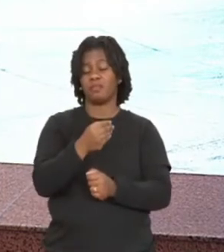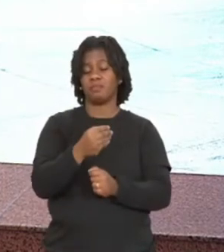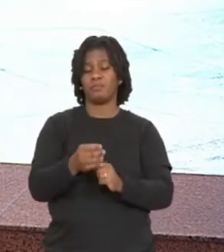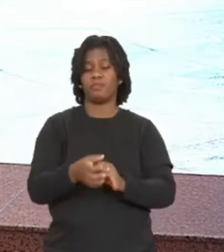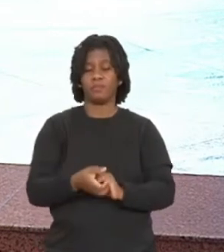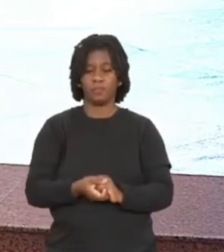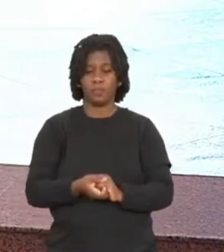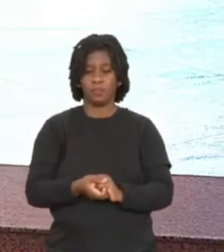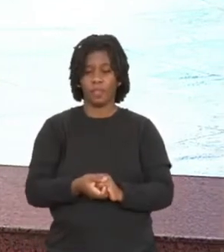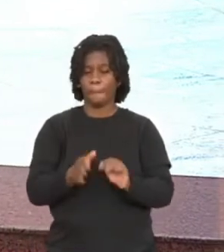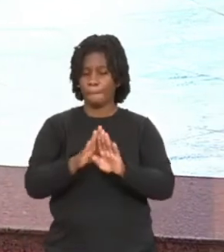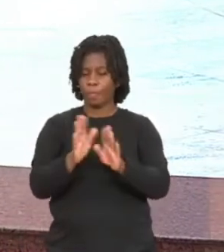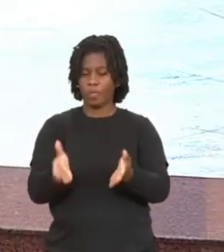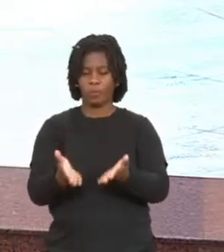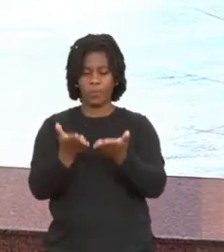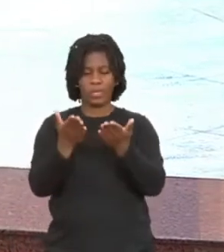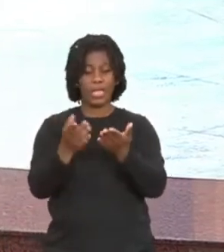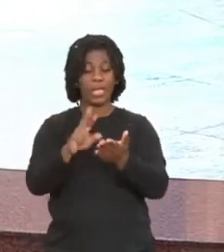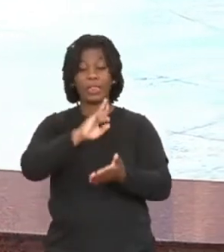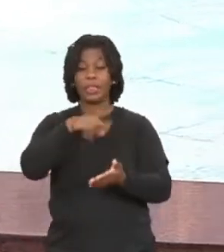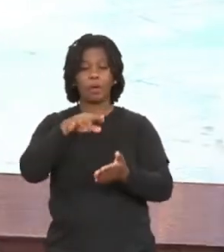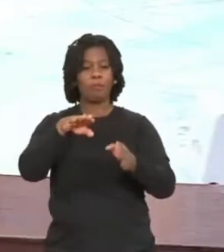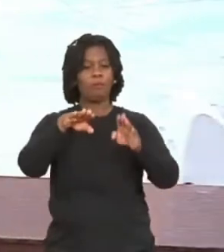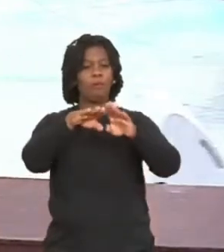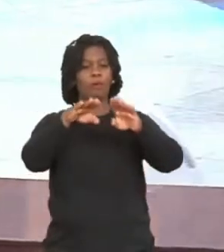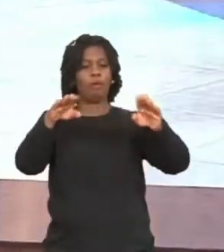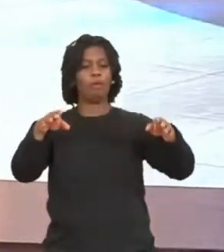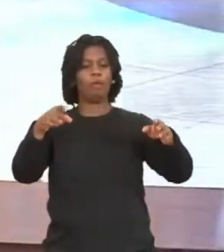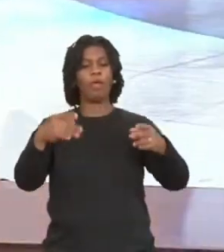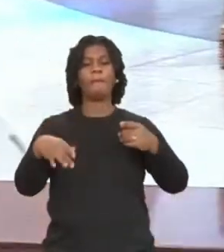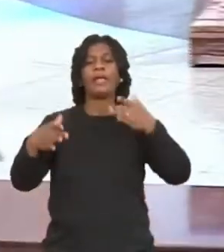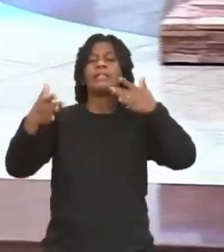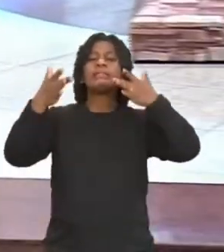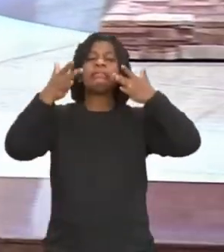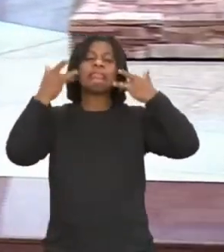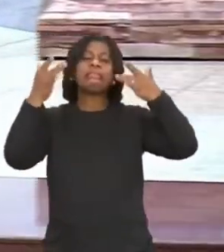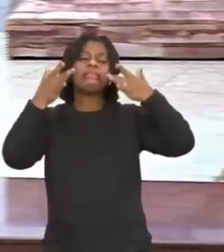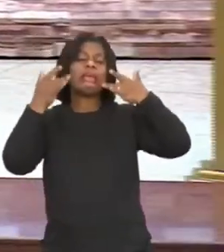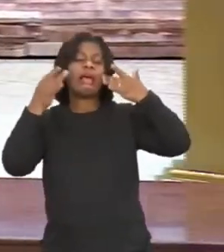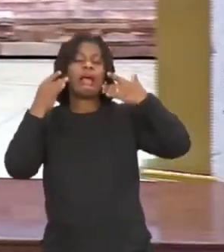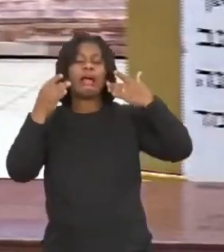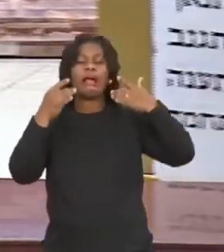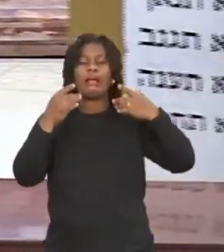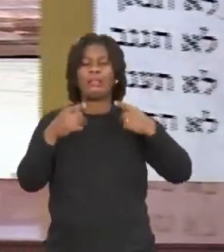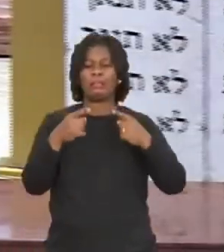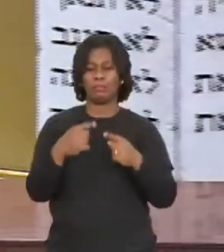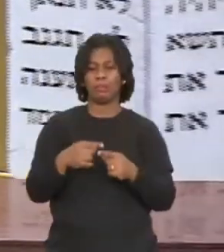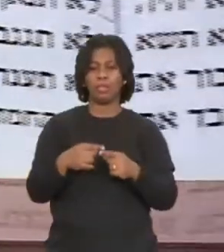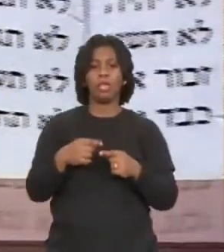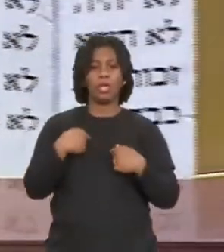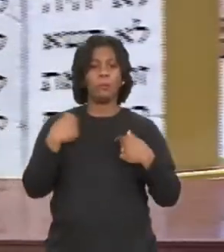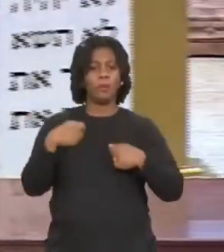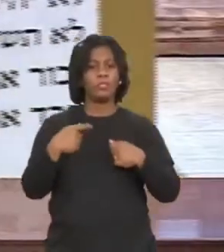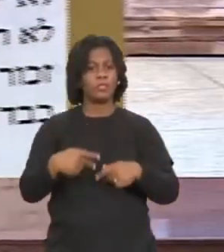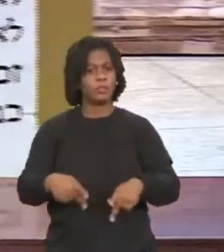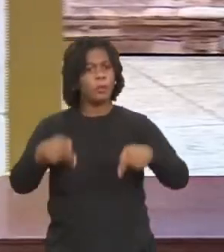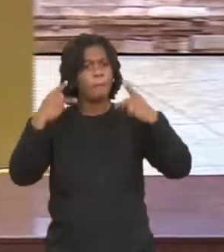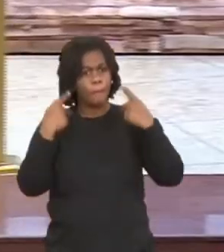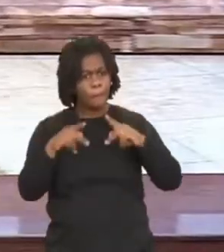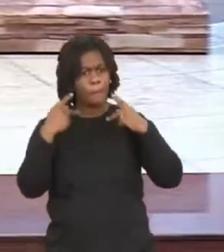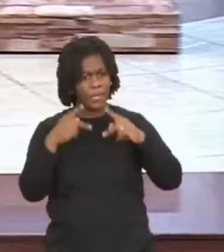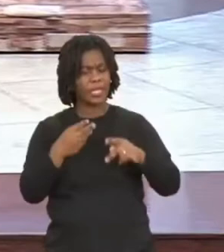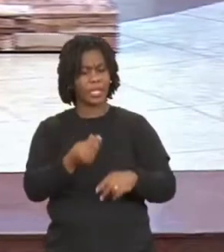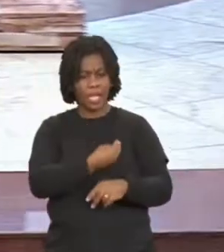O altar não é um palco. Aqui não é lugar de teatro. Eu tenho que pregar e viver, viver e